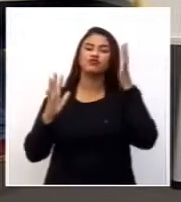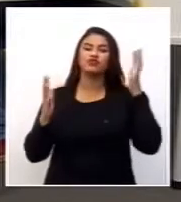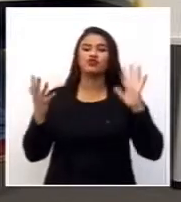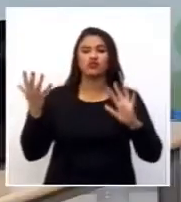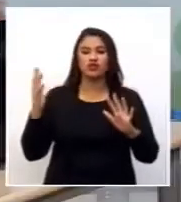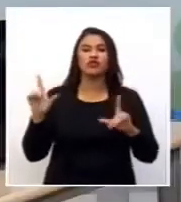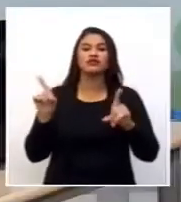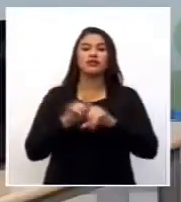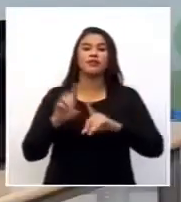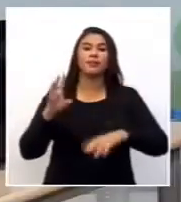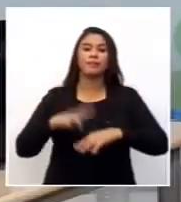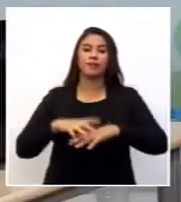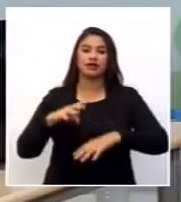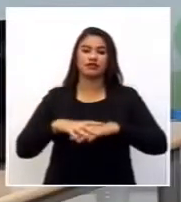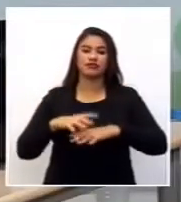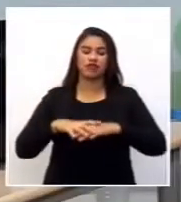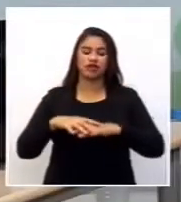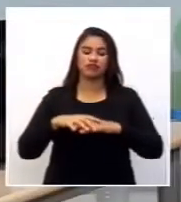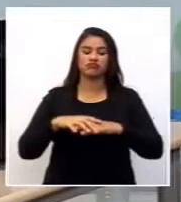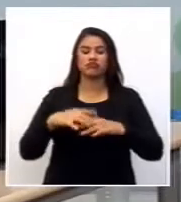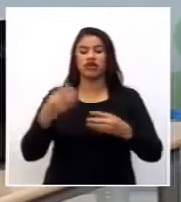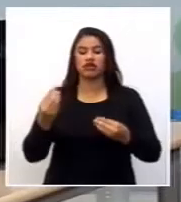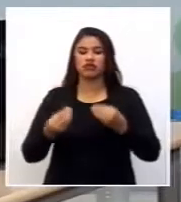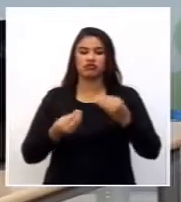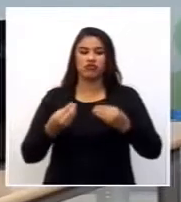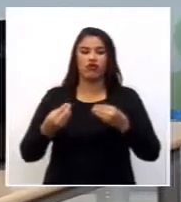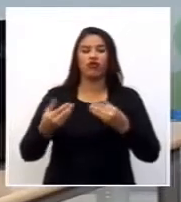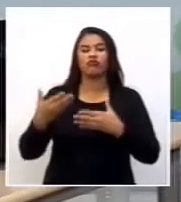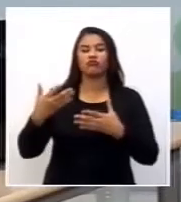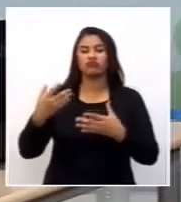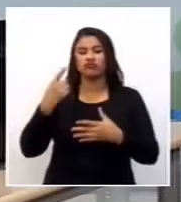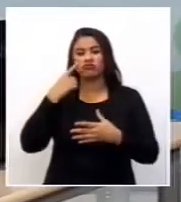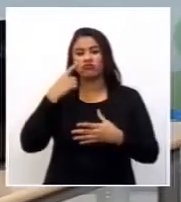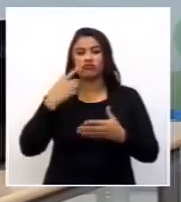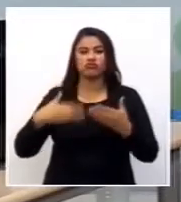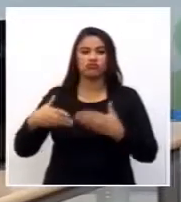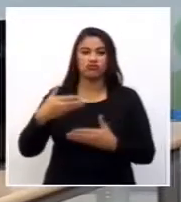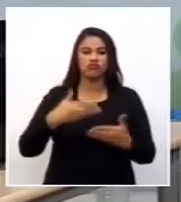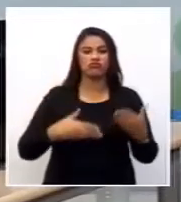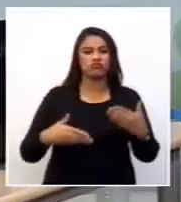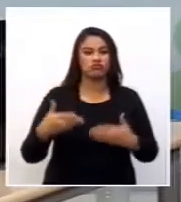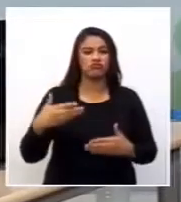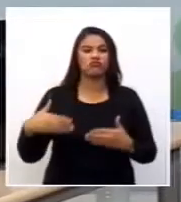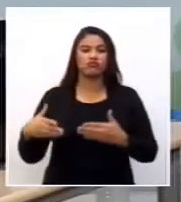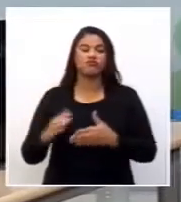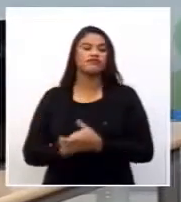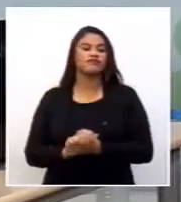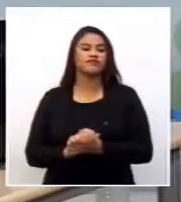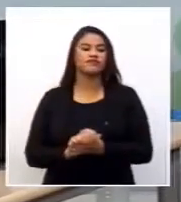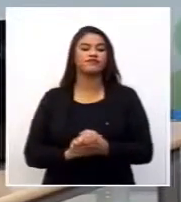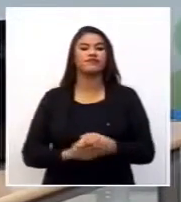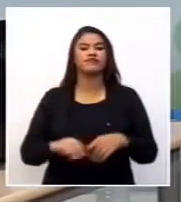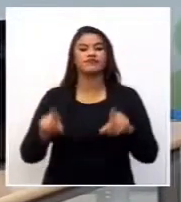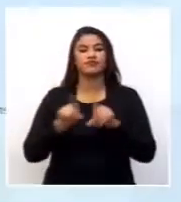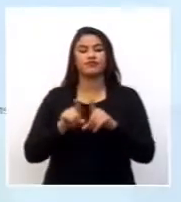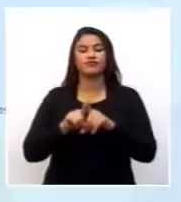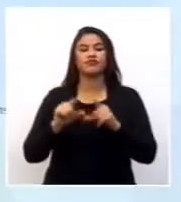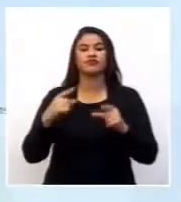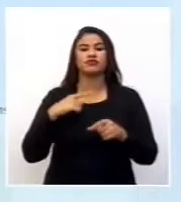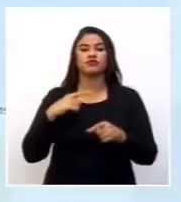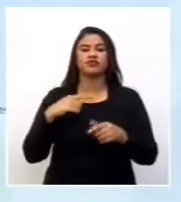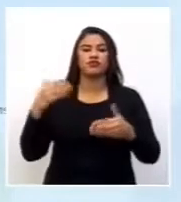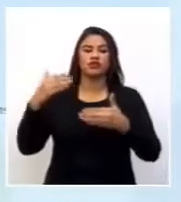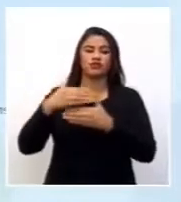nessa perspectiva dentro da área e fazer umas interfaces nesses ambientes de aprendizagem. E aí nós vamos passar, né, algumas imagens